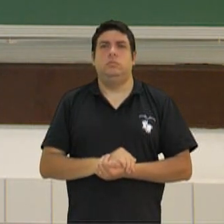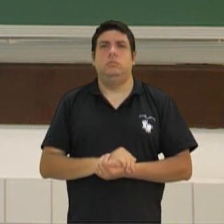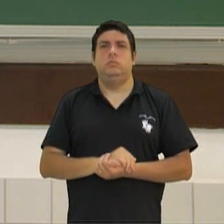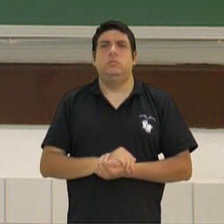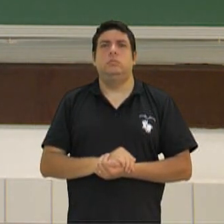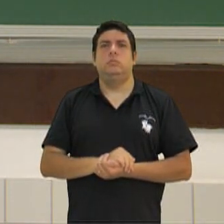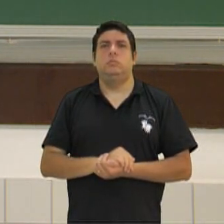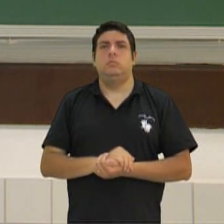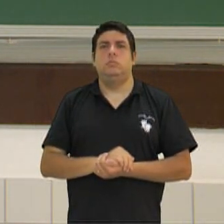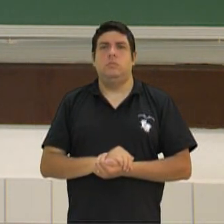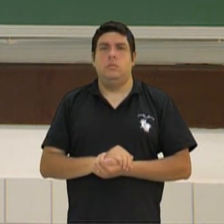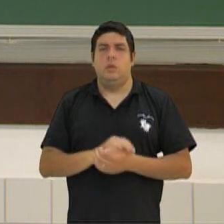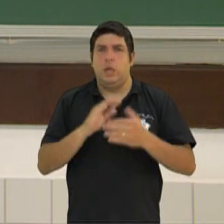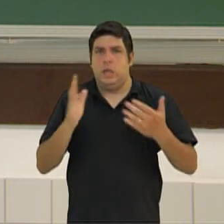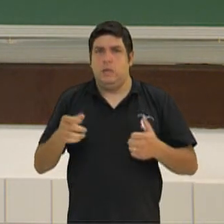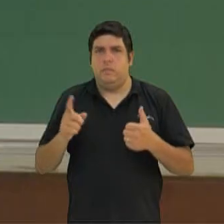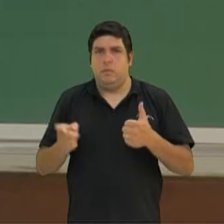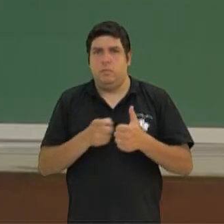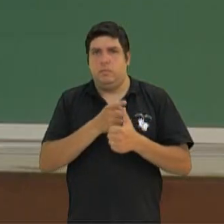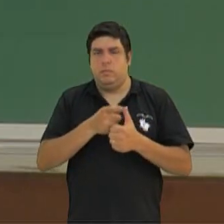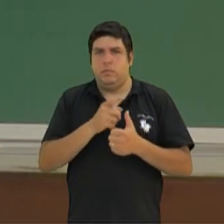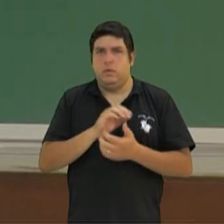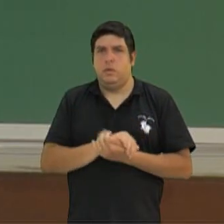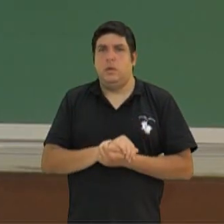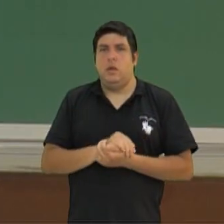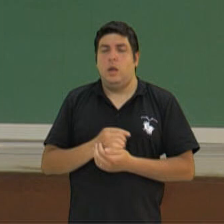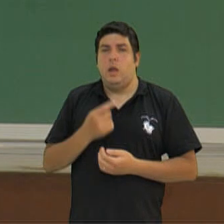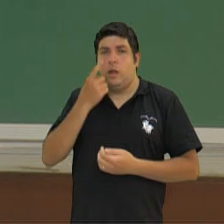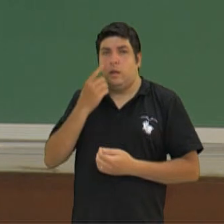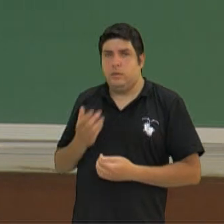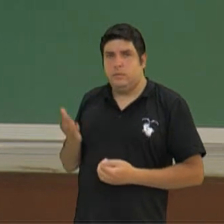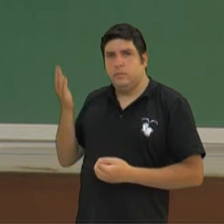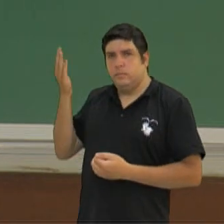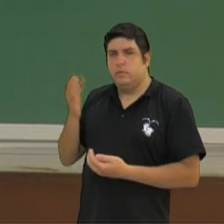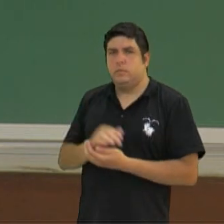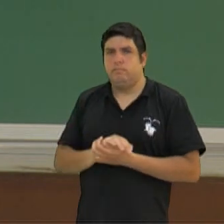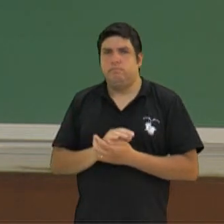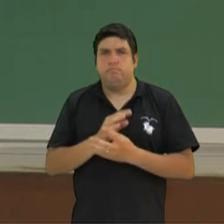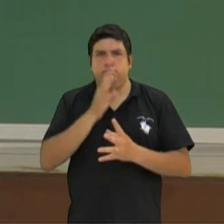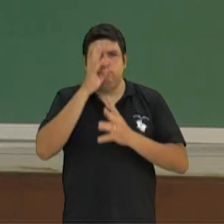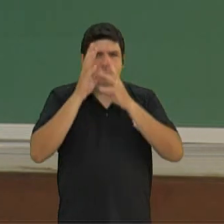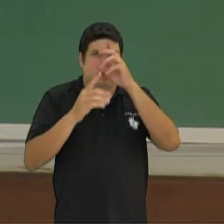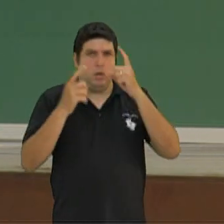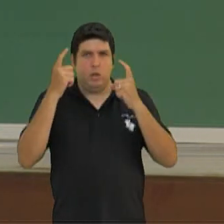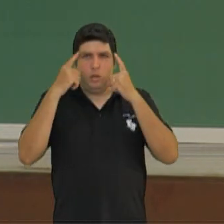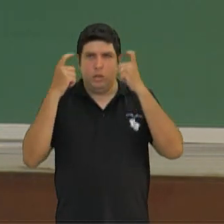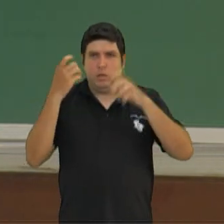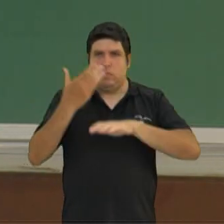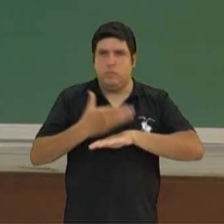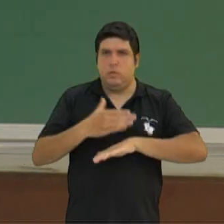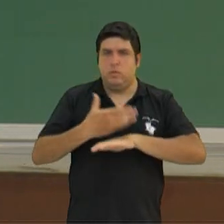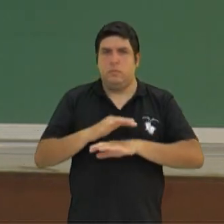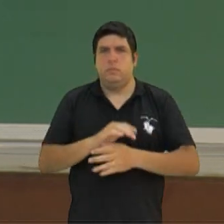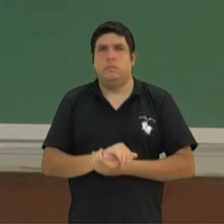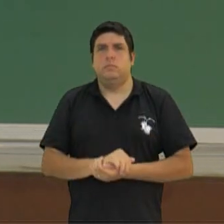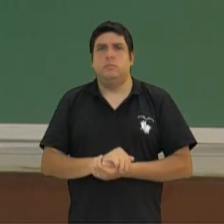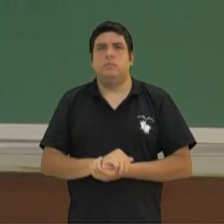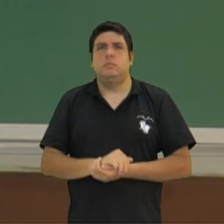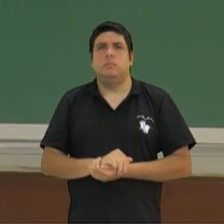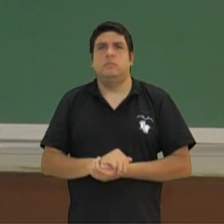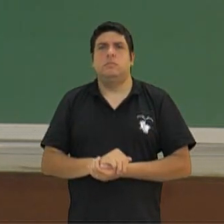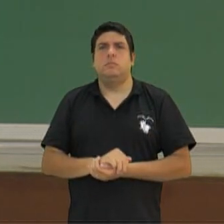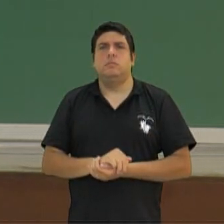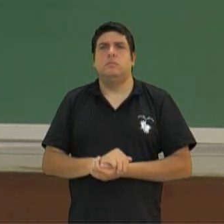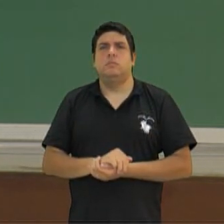começar aqui. Primeira coisa, no nosso warm-up aqui, no nosso aquecimento, na número 1, how much do you know about